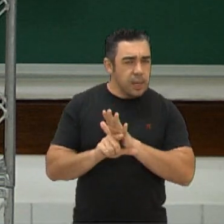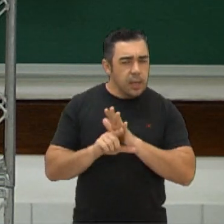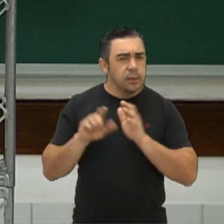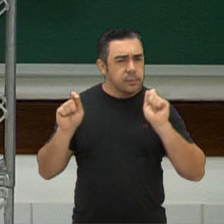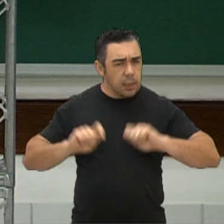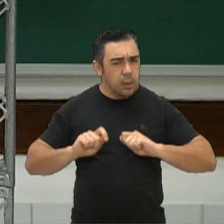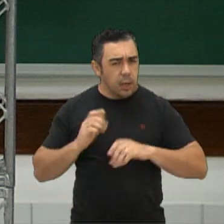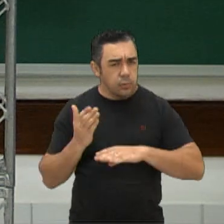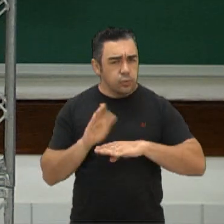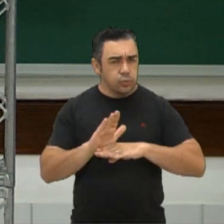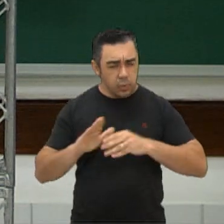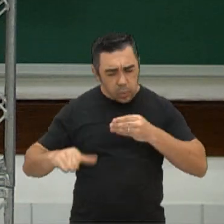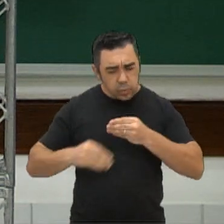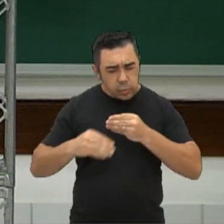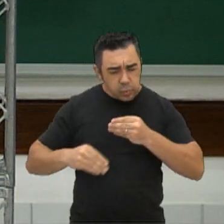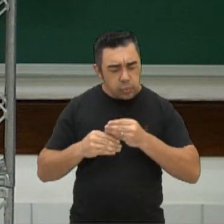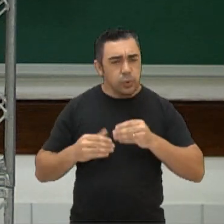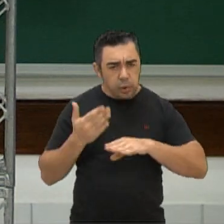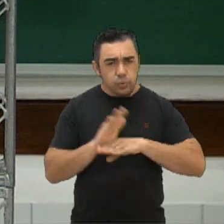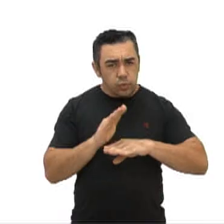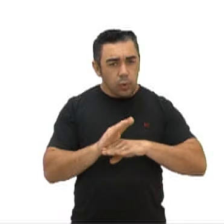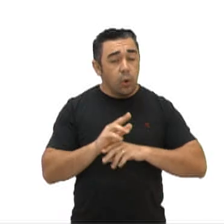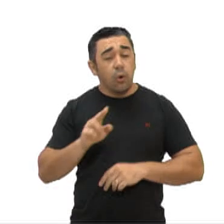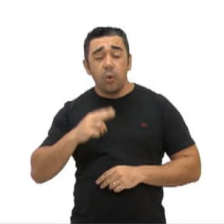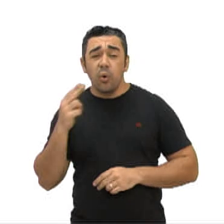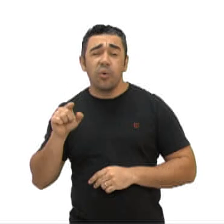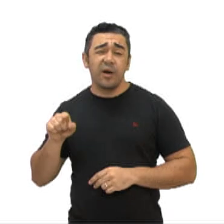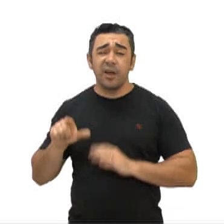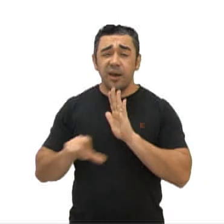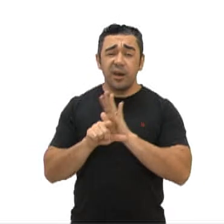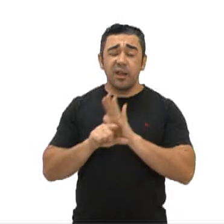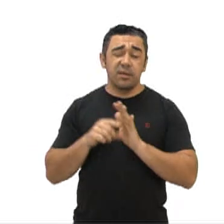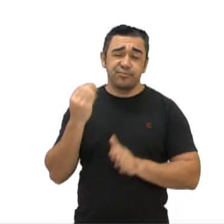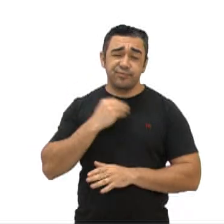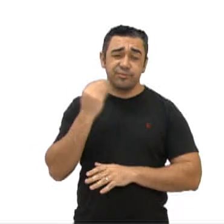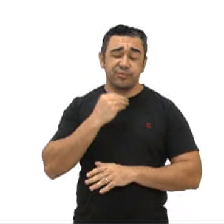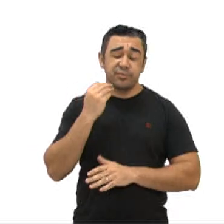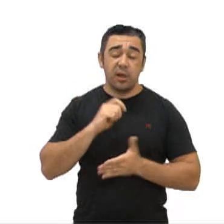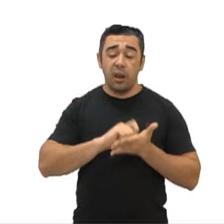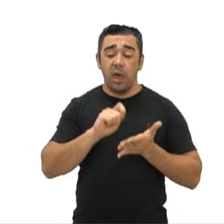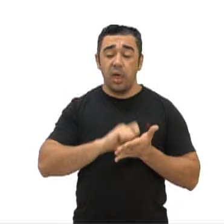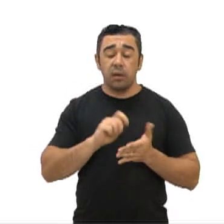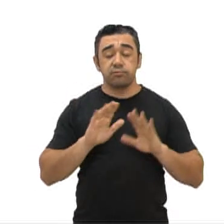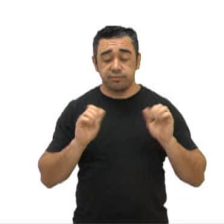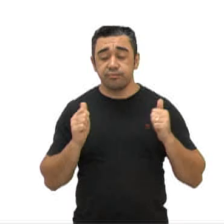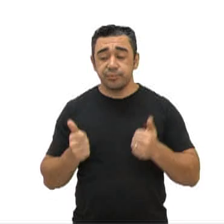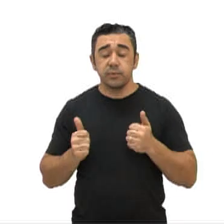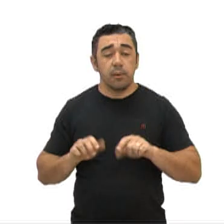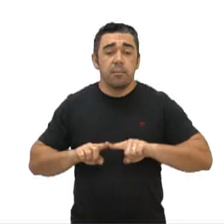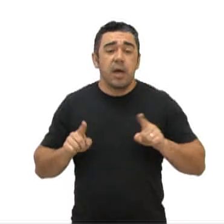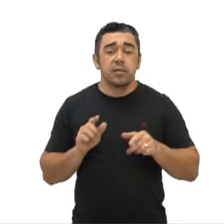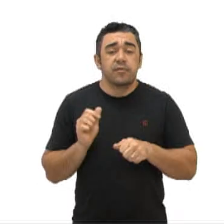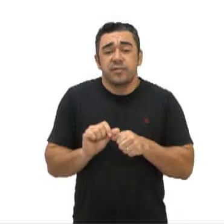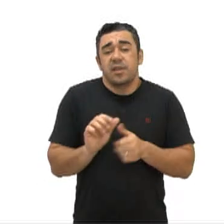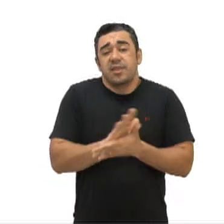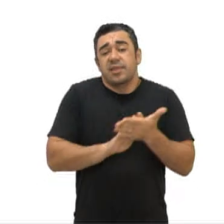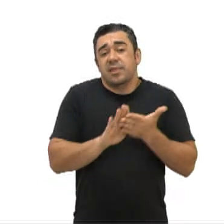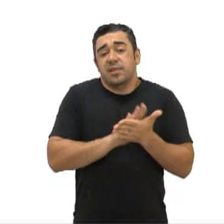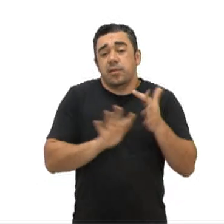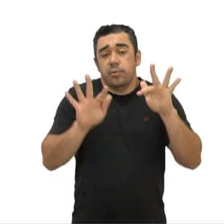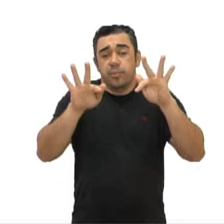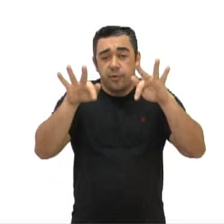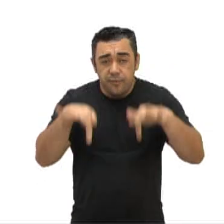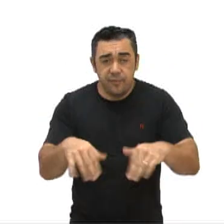contribuíram para o fim da escravidão no Brasil, ou se elas são consideradas leis de letra morta, que pouco ou nada fizeram para o fim